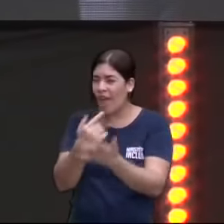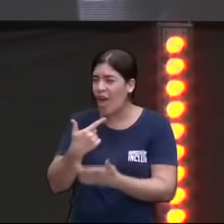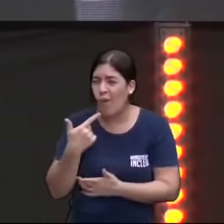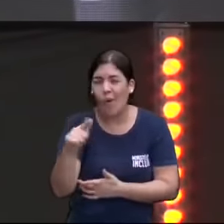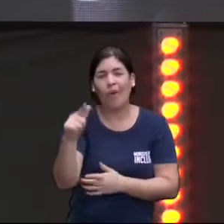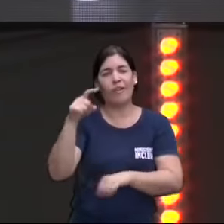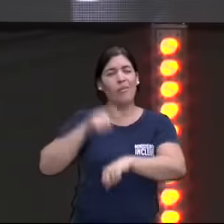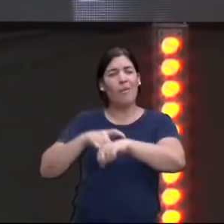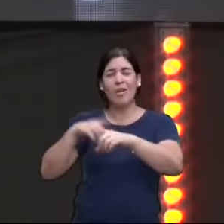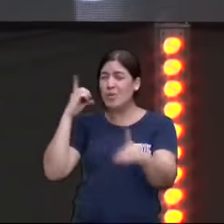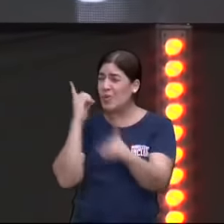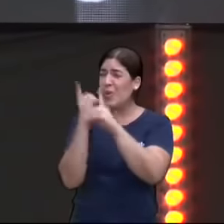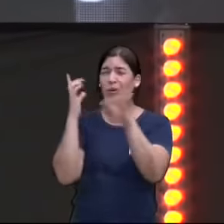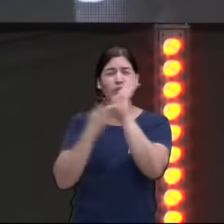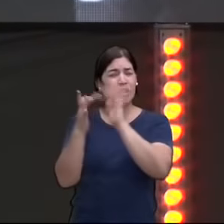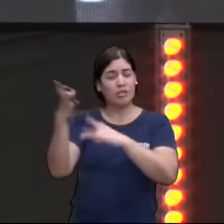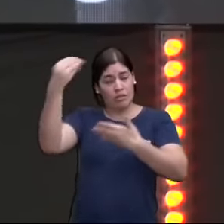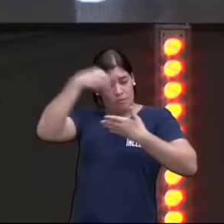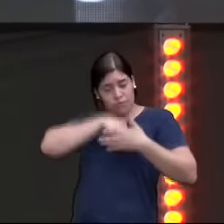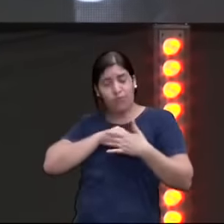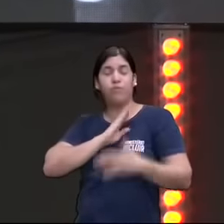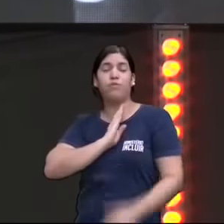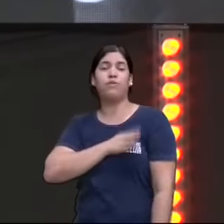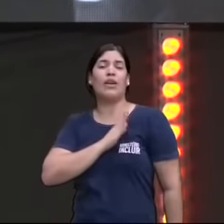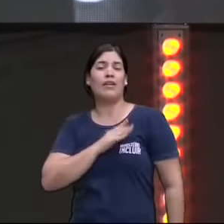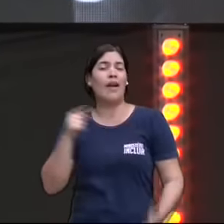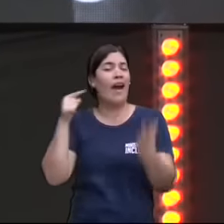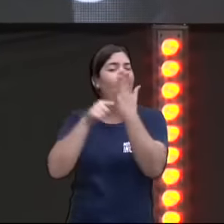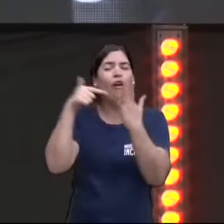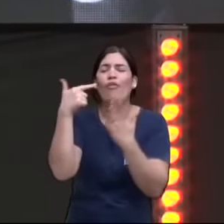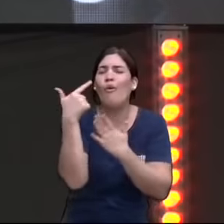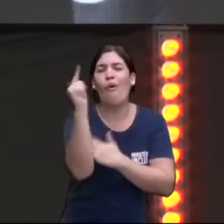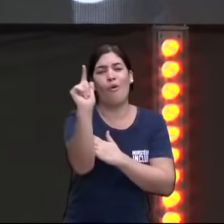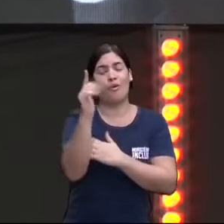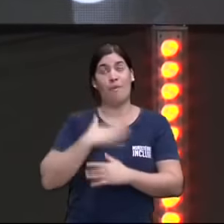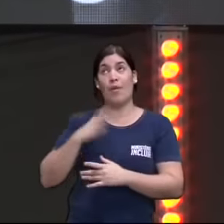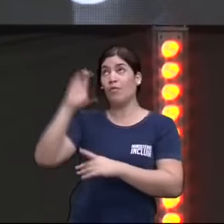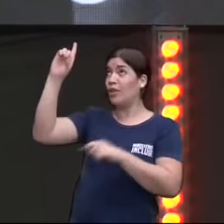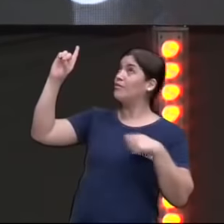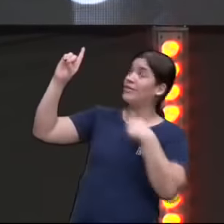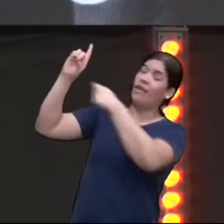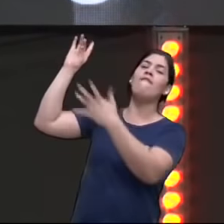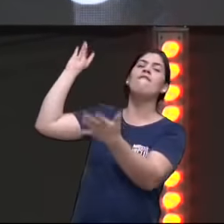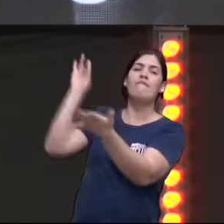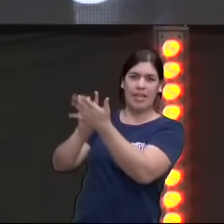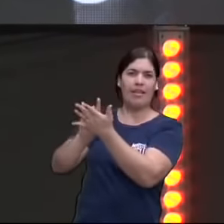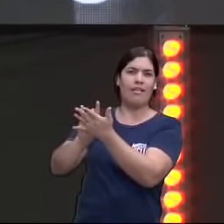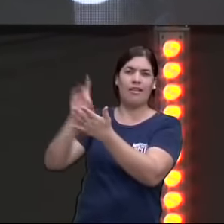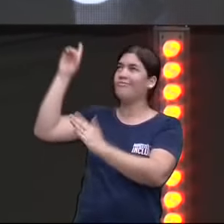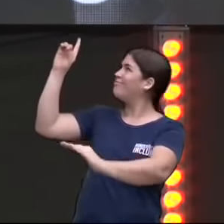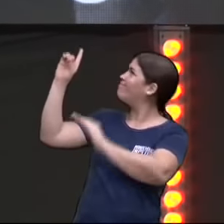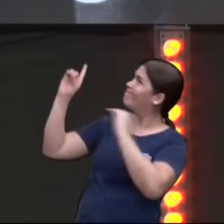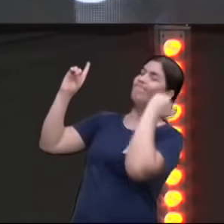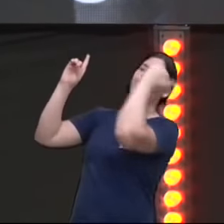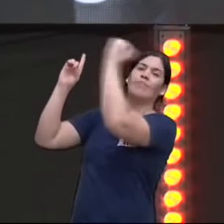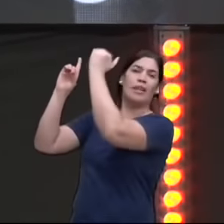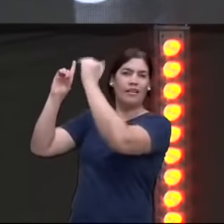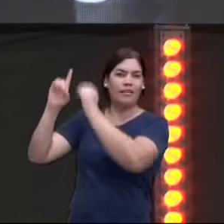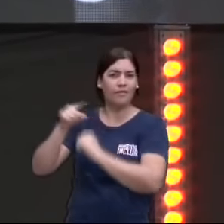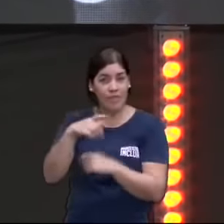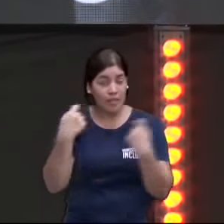minha esperança é outra, meus alvos são outros, o meu Deus é o Deus verdadeiro. Você